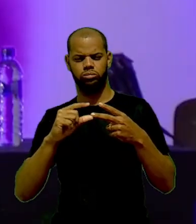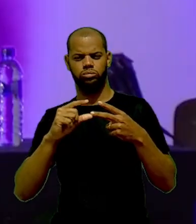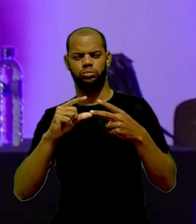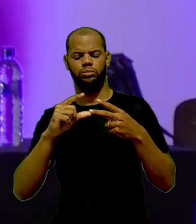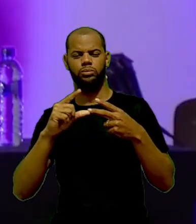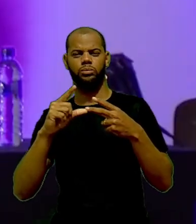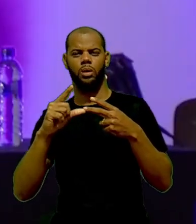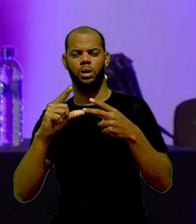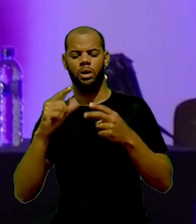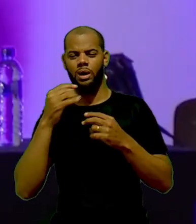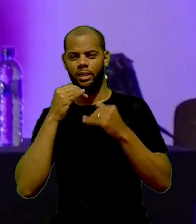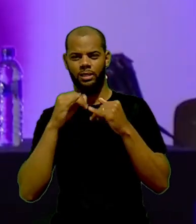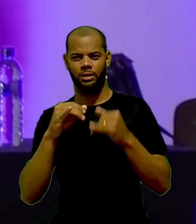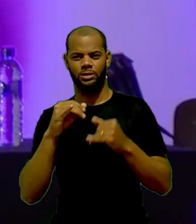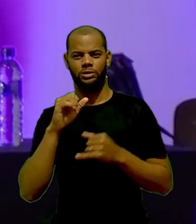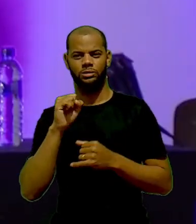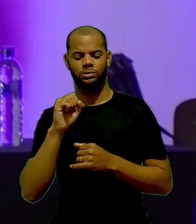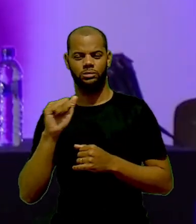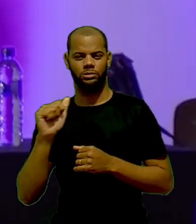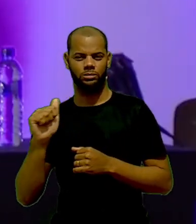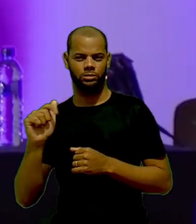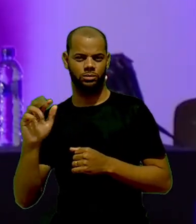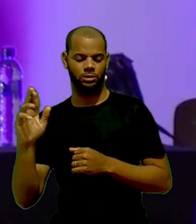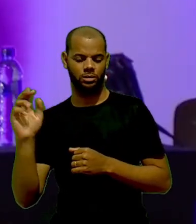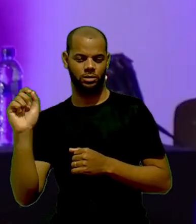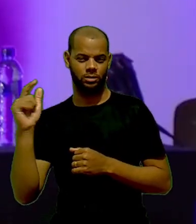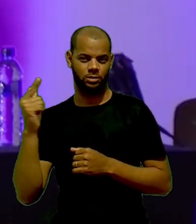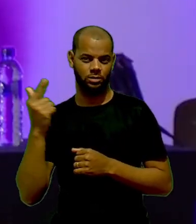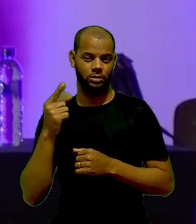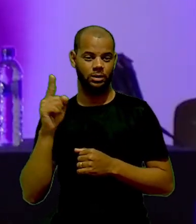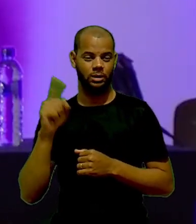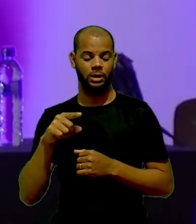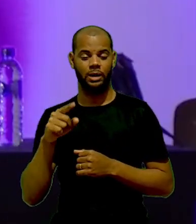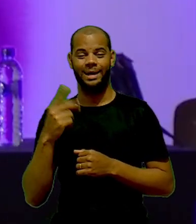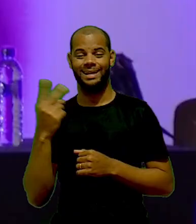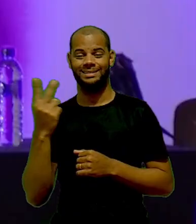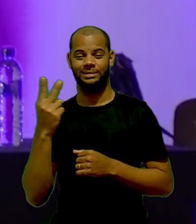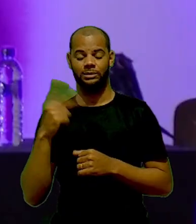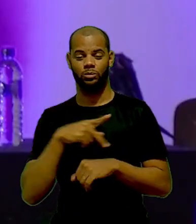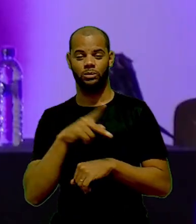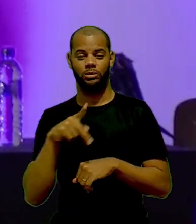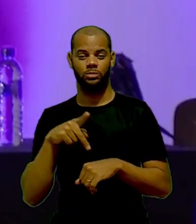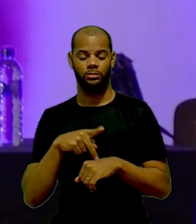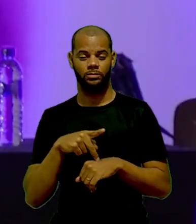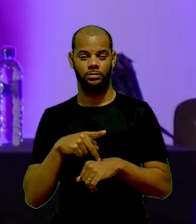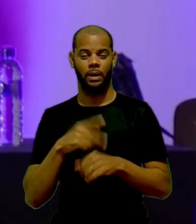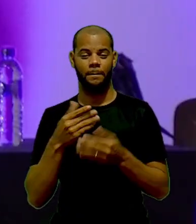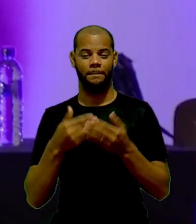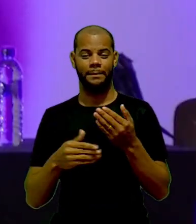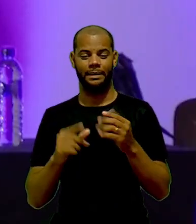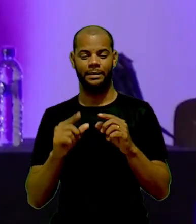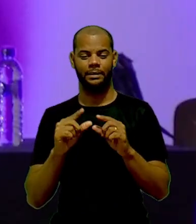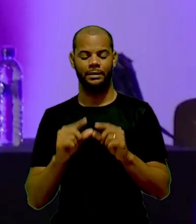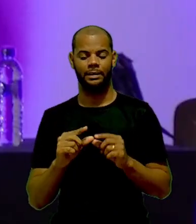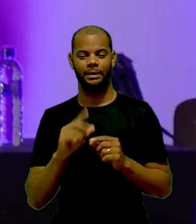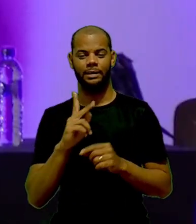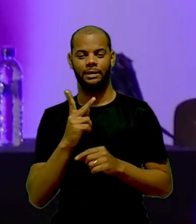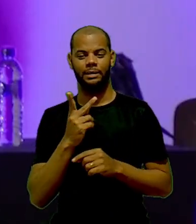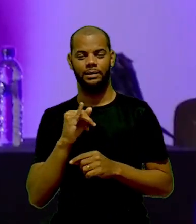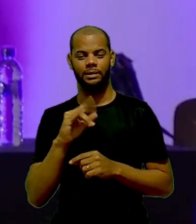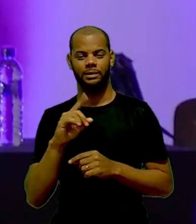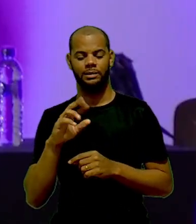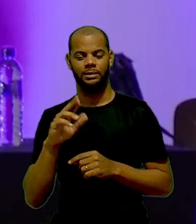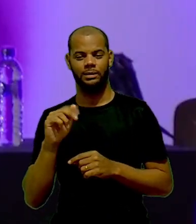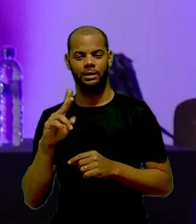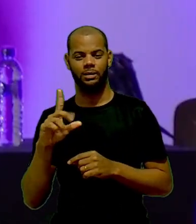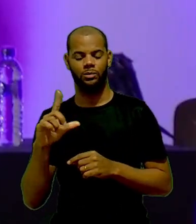energia solar. Hoje a energia solar é a segunda fonte de energia no país, perdendo apenas para a hidráulica, que